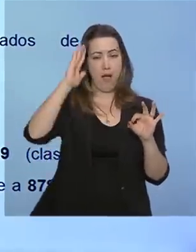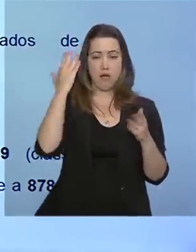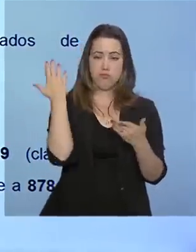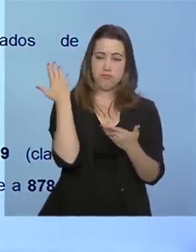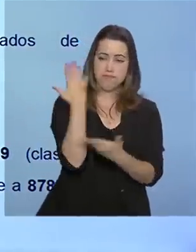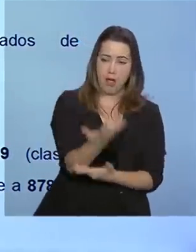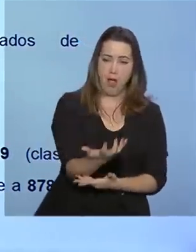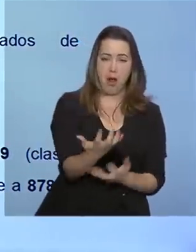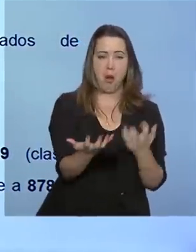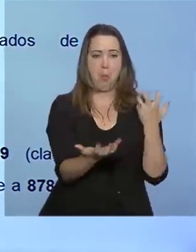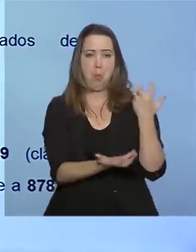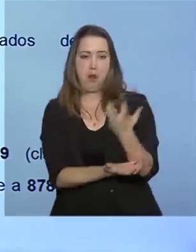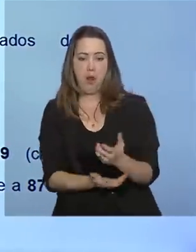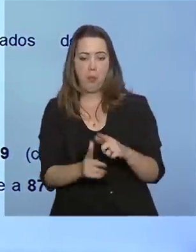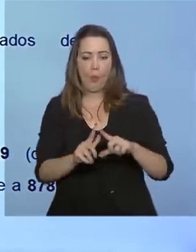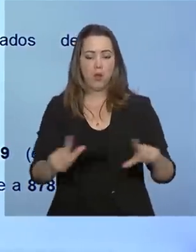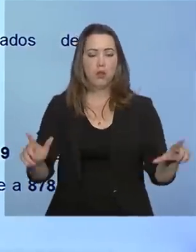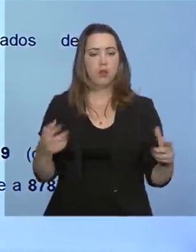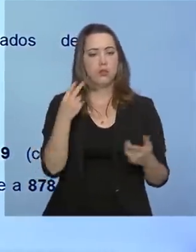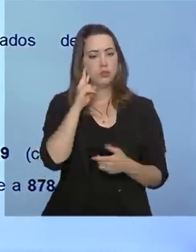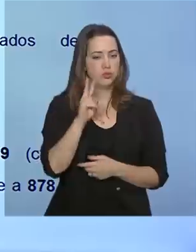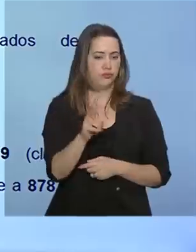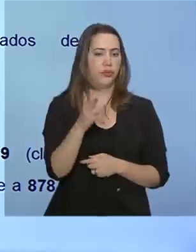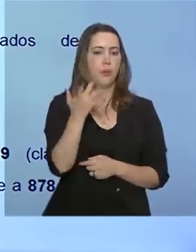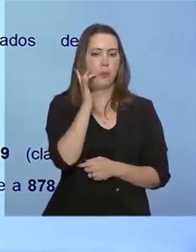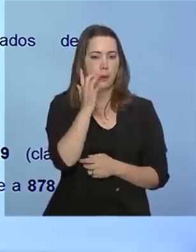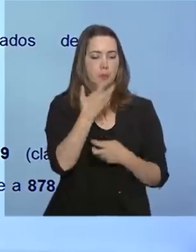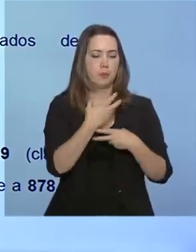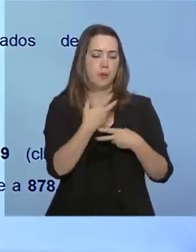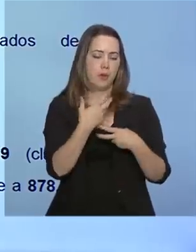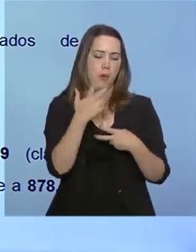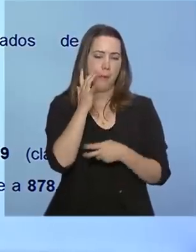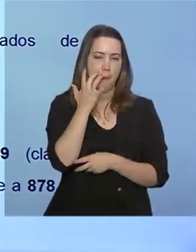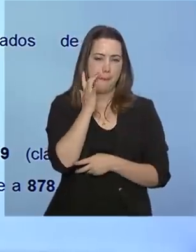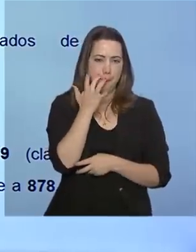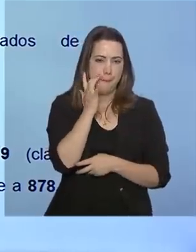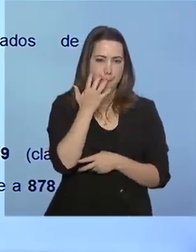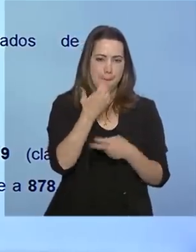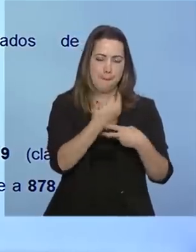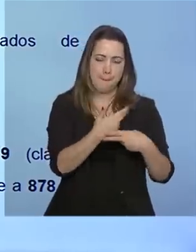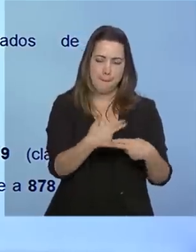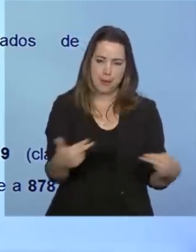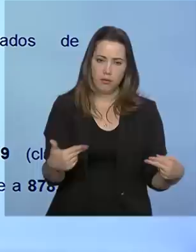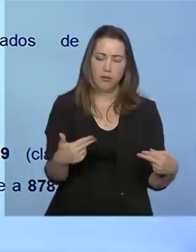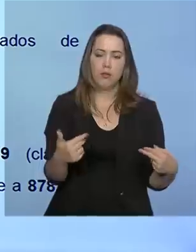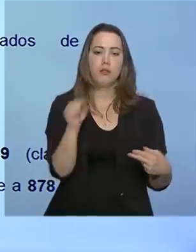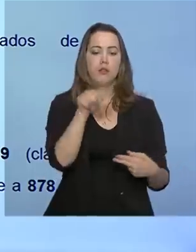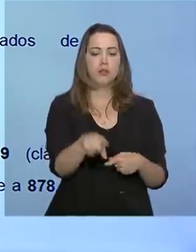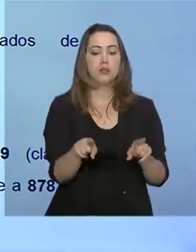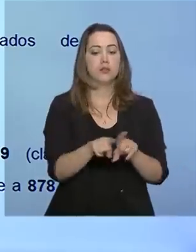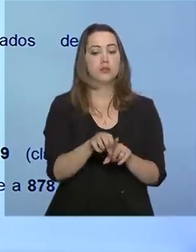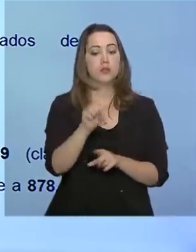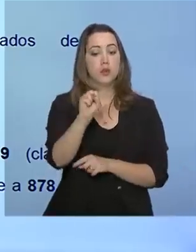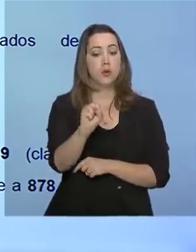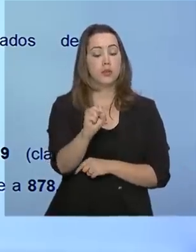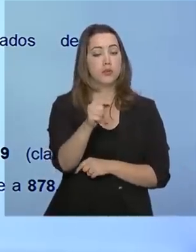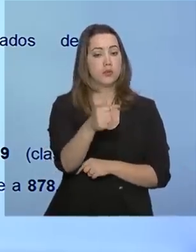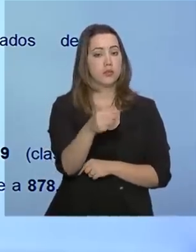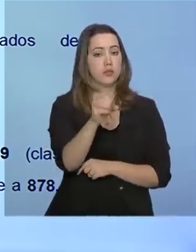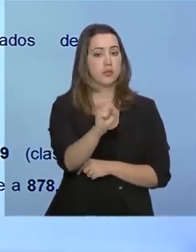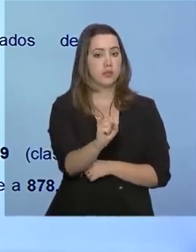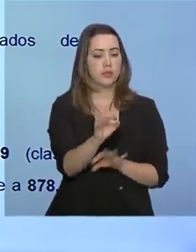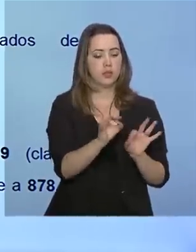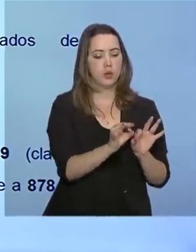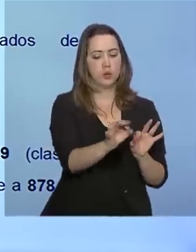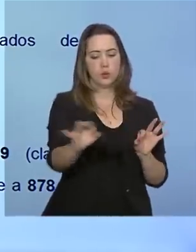degradada etc e mineração o corte raso representa o número de 878 quilômetros